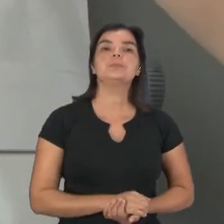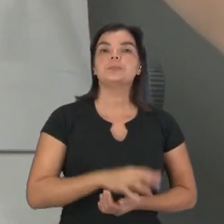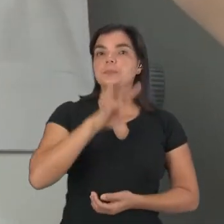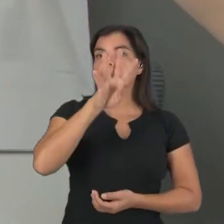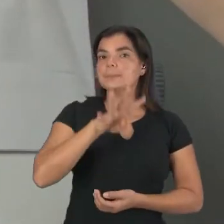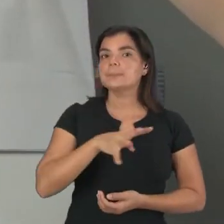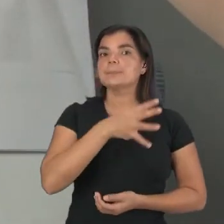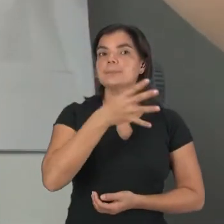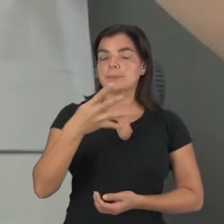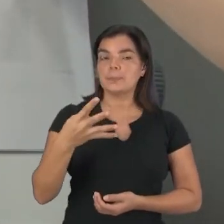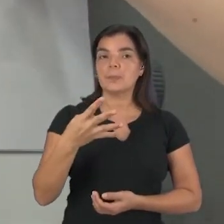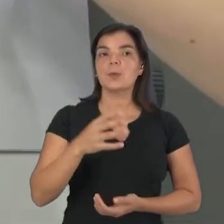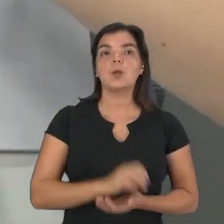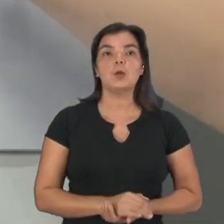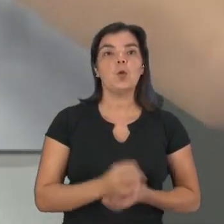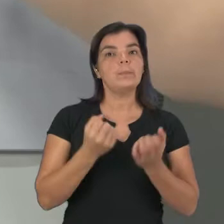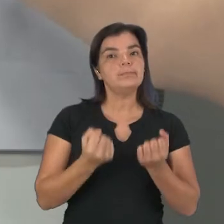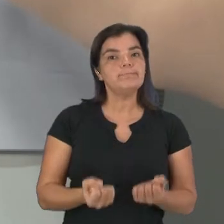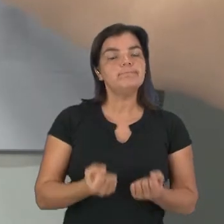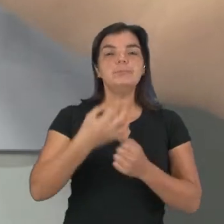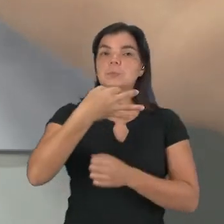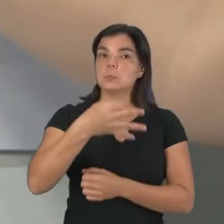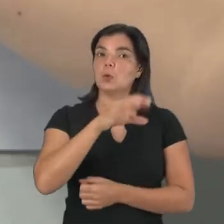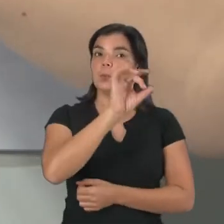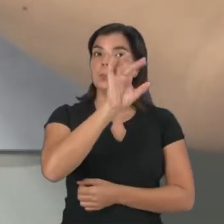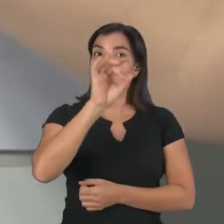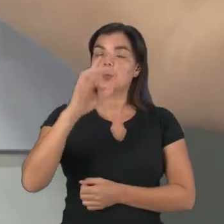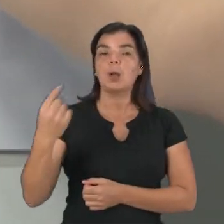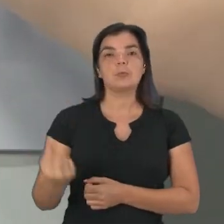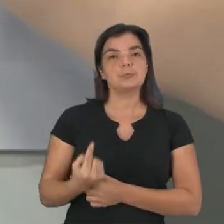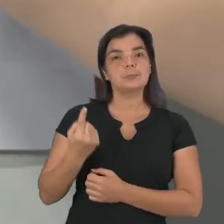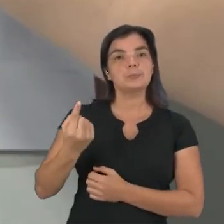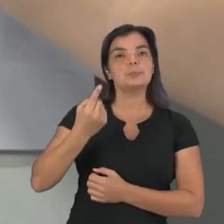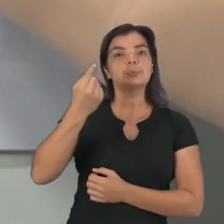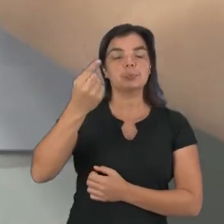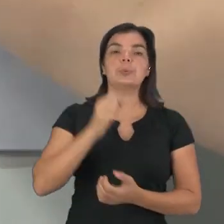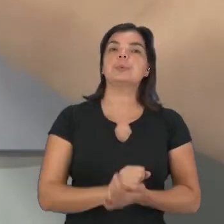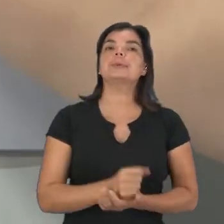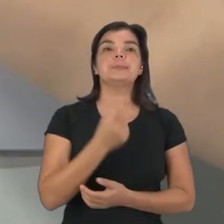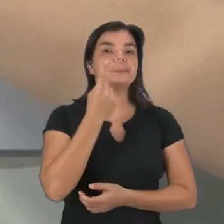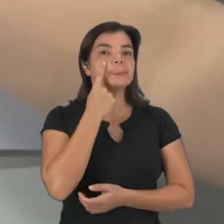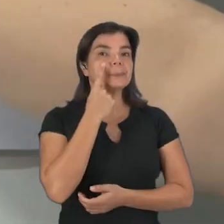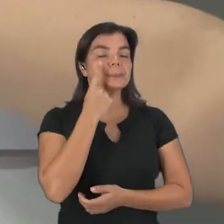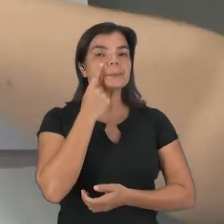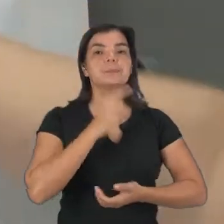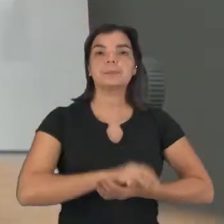tabela e o peso ideal por cada altura. Veja bem aqui.